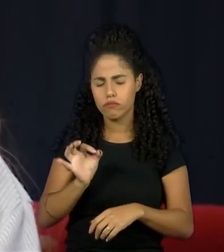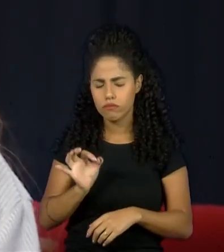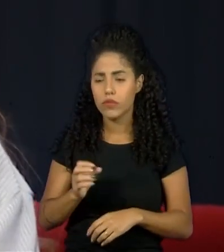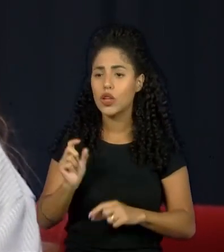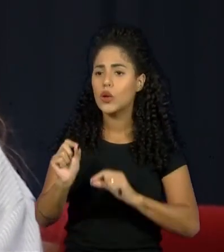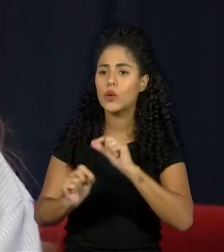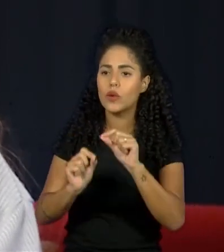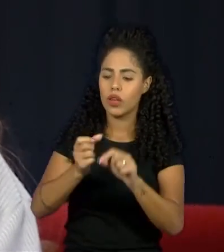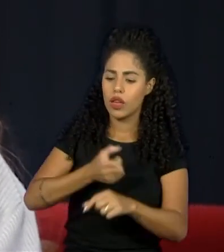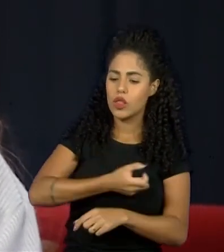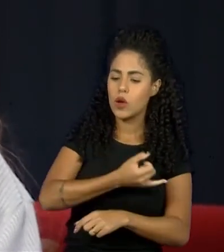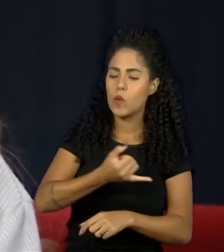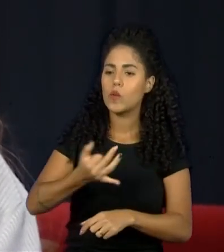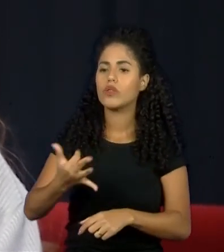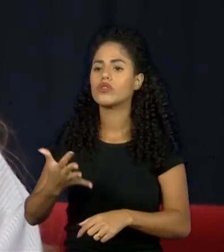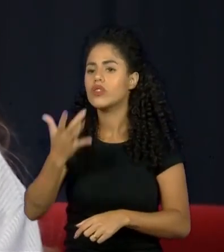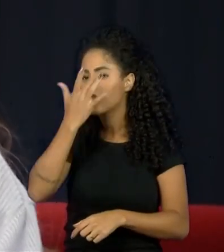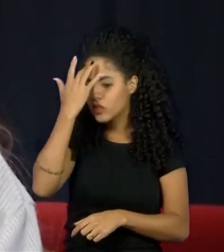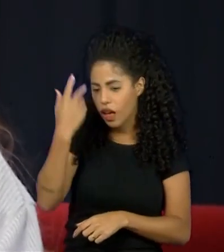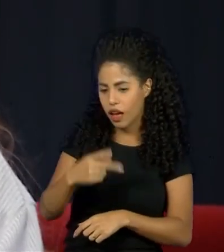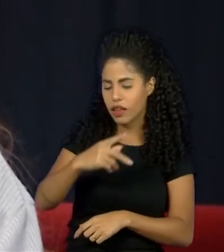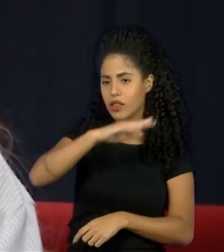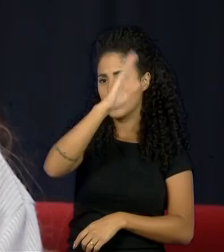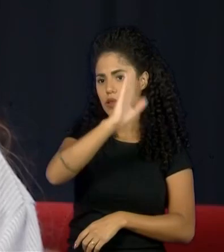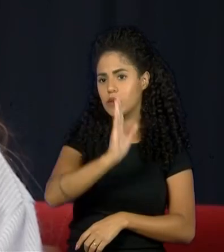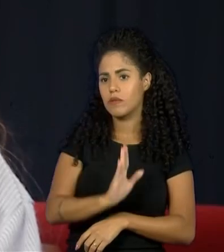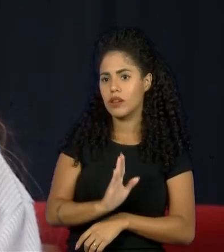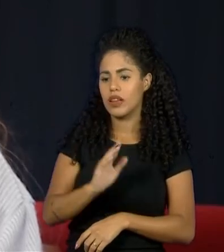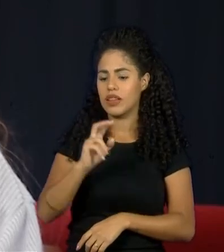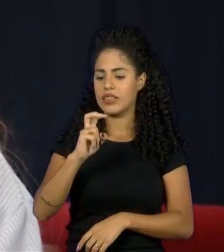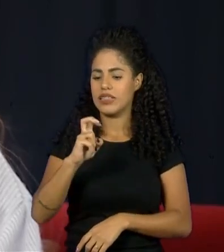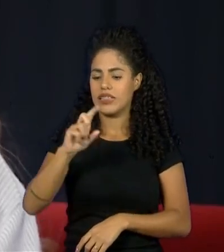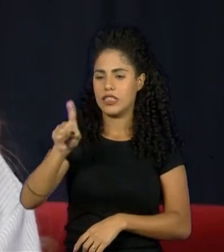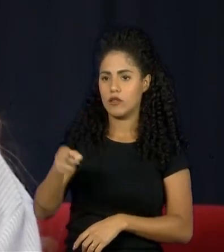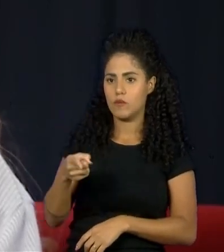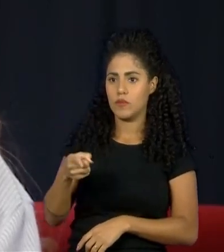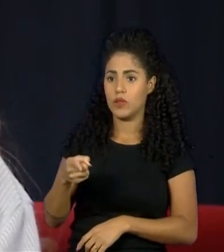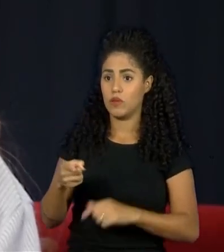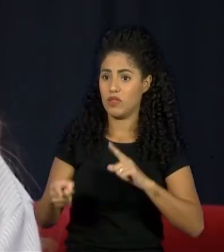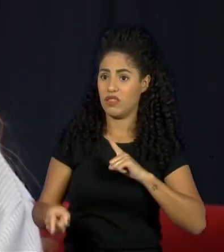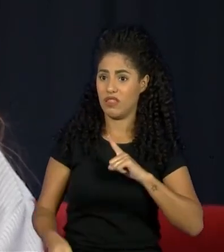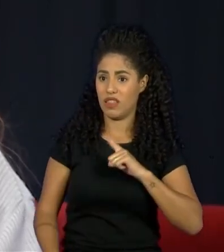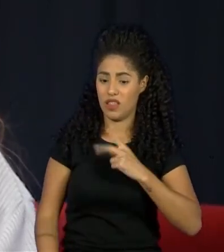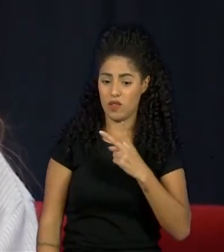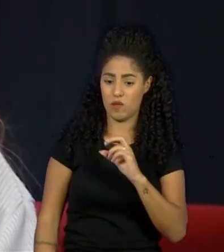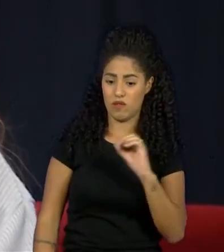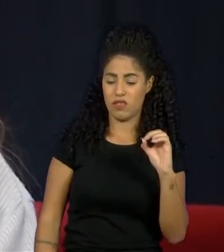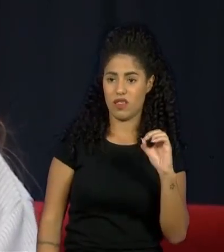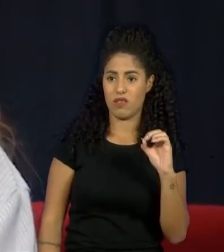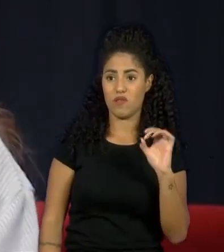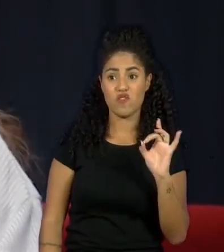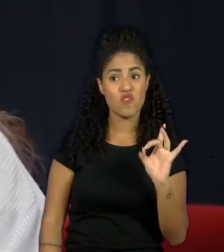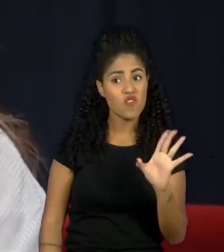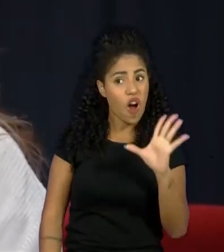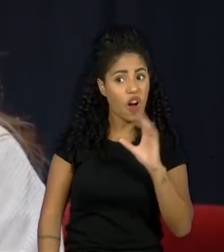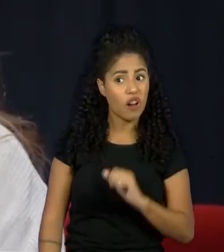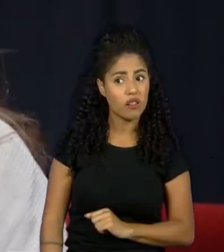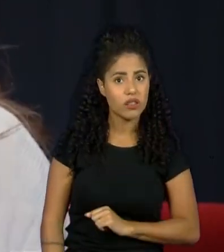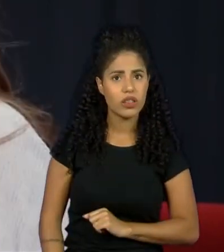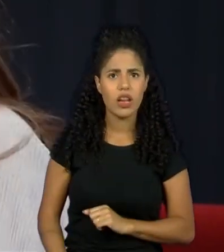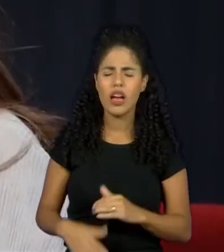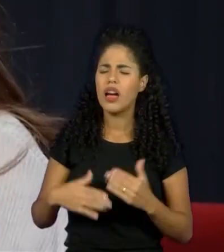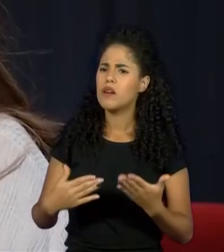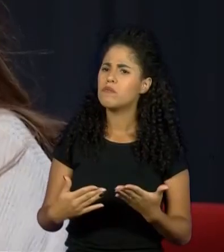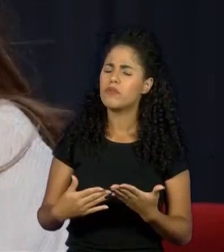de serviços que a gente precisaria ter no Brasil era algo em torno de 5.000 nós temos 200 então tem pessoas falam para mim